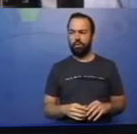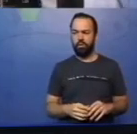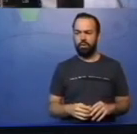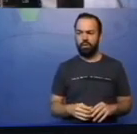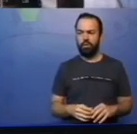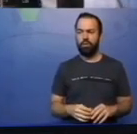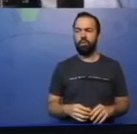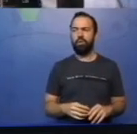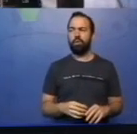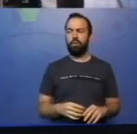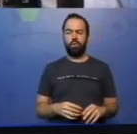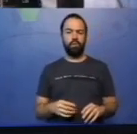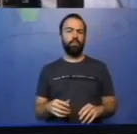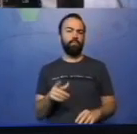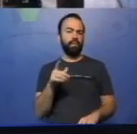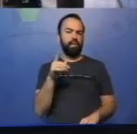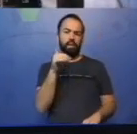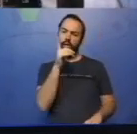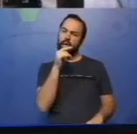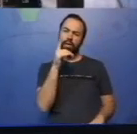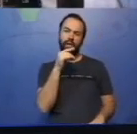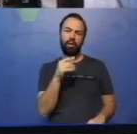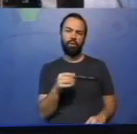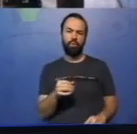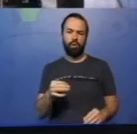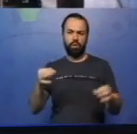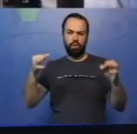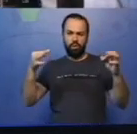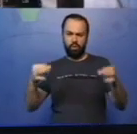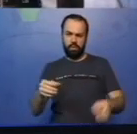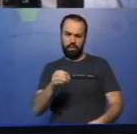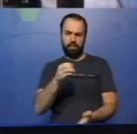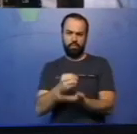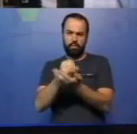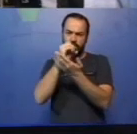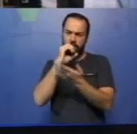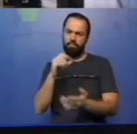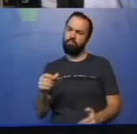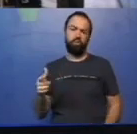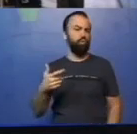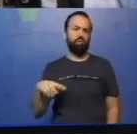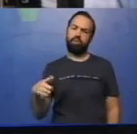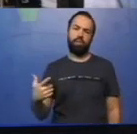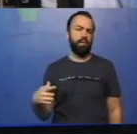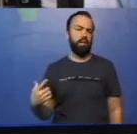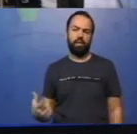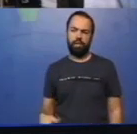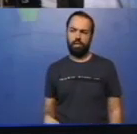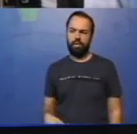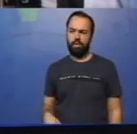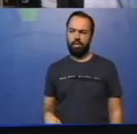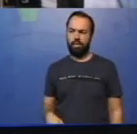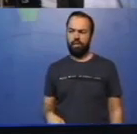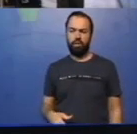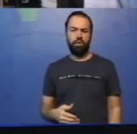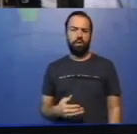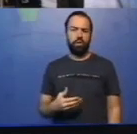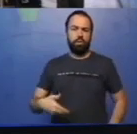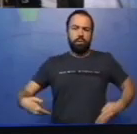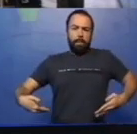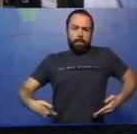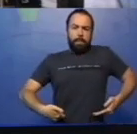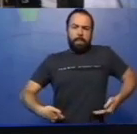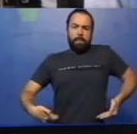A falta de acesso à água tratada e à rede de esgoto é um dos problemas também do continente. A fome e a falta